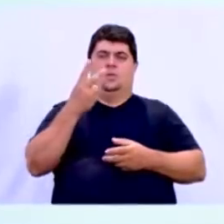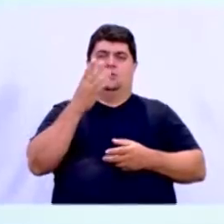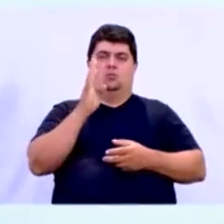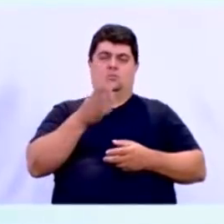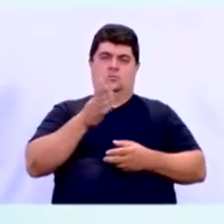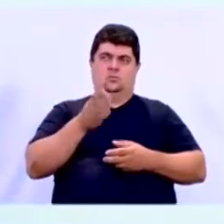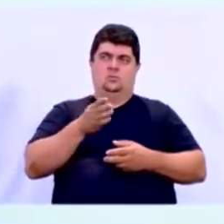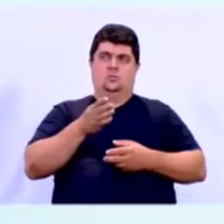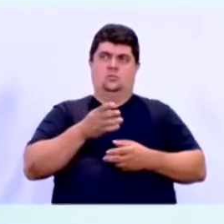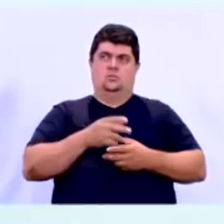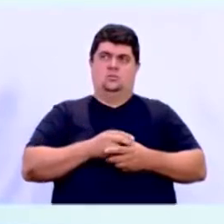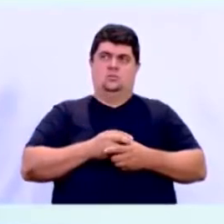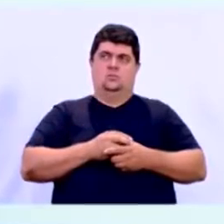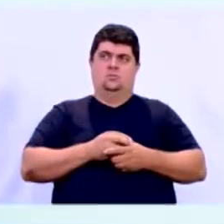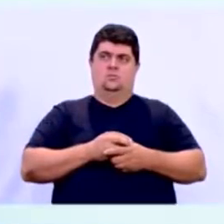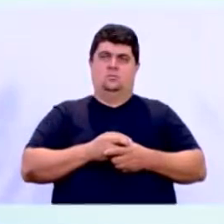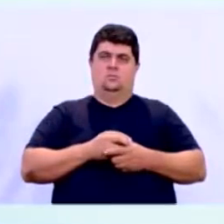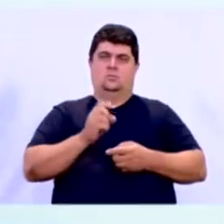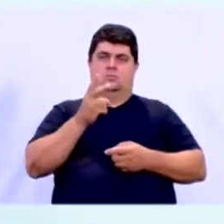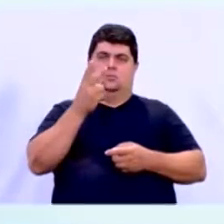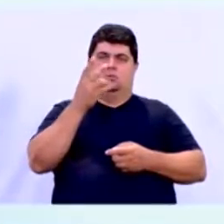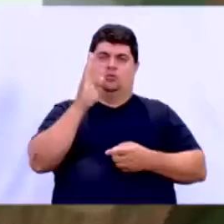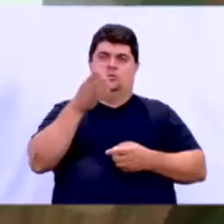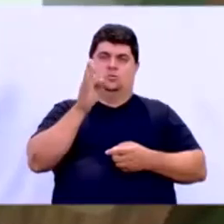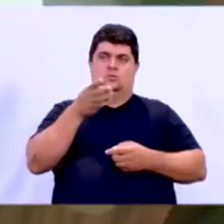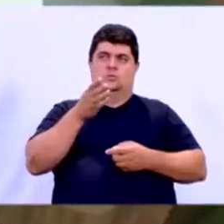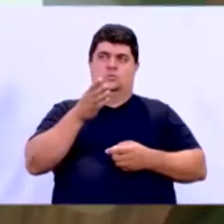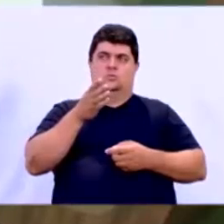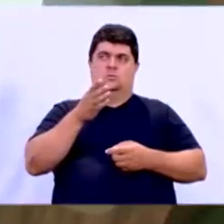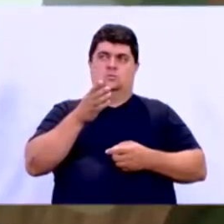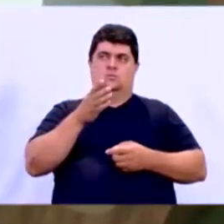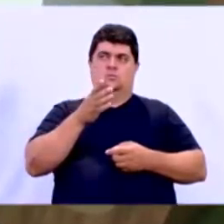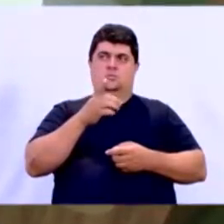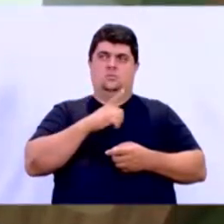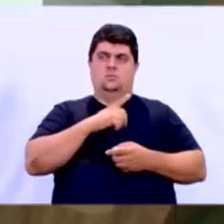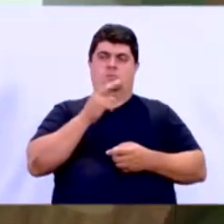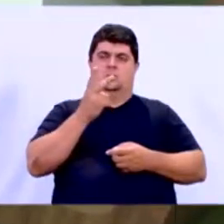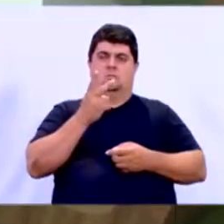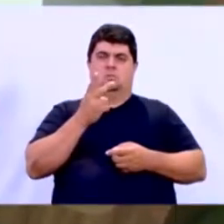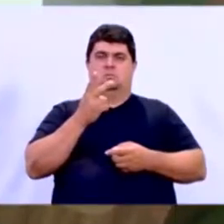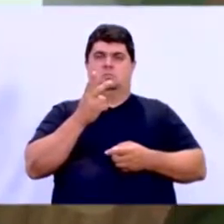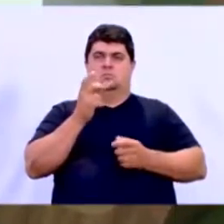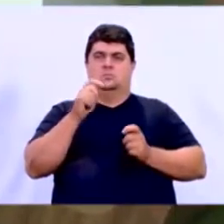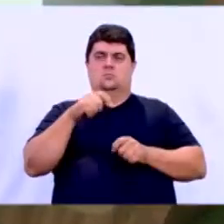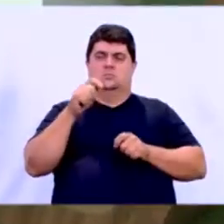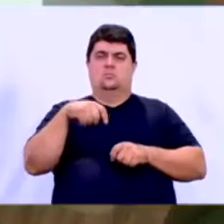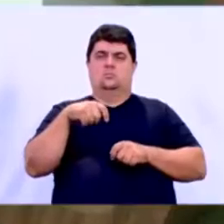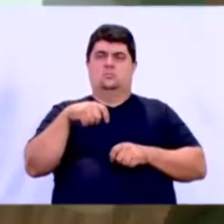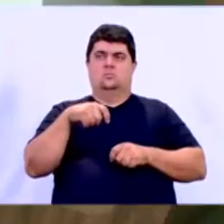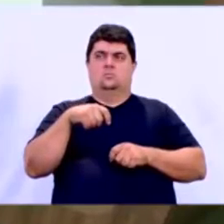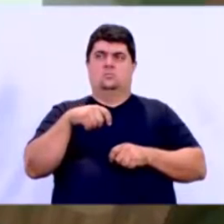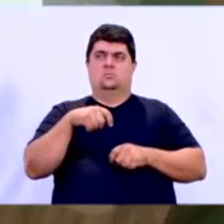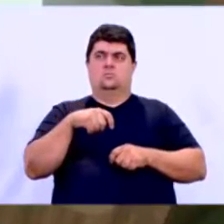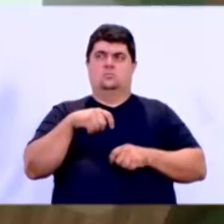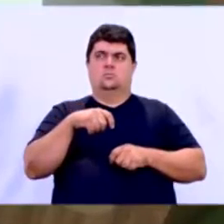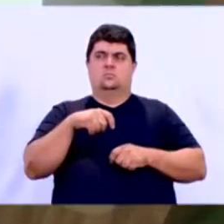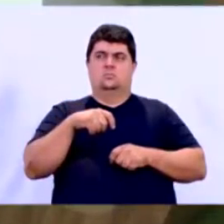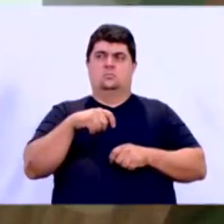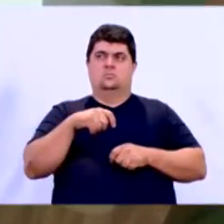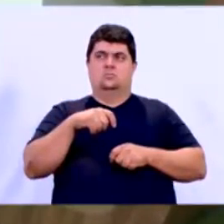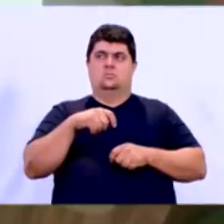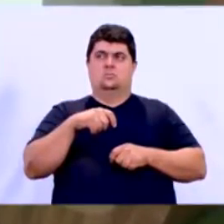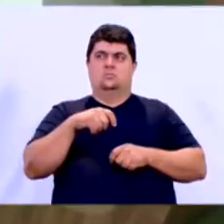professor, automaticamente o senhor falou da 2 também, né? Mas ainda tem, mais algumas dá coisas? para destacar na 2, porque assim, a maioria das respostas que